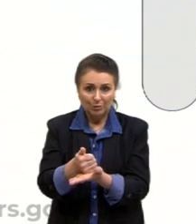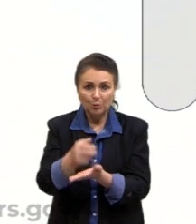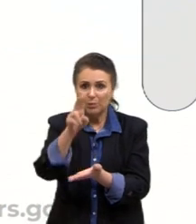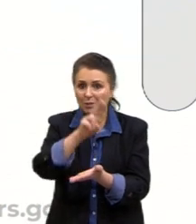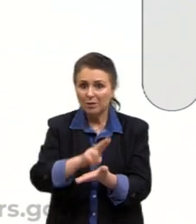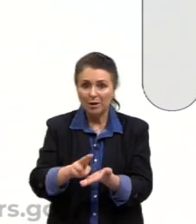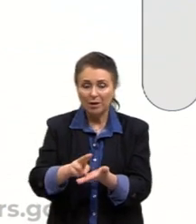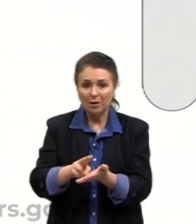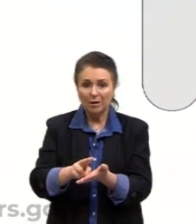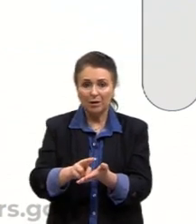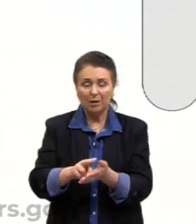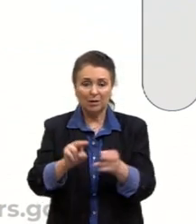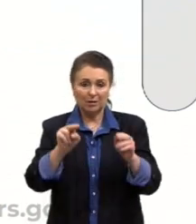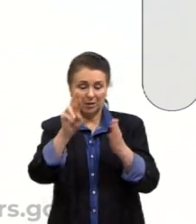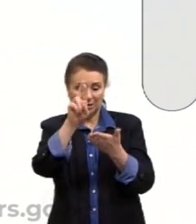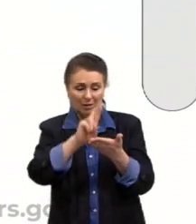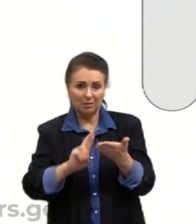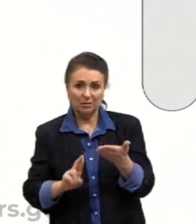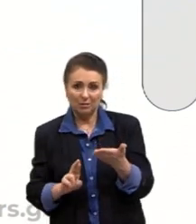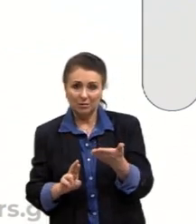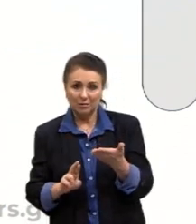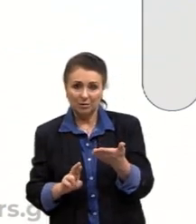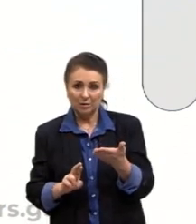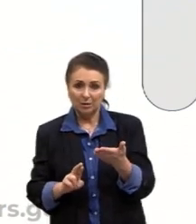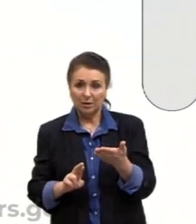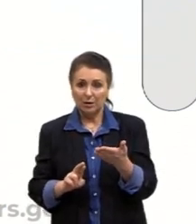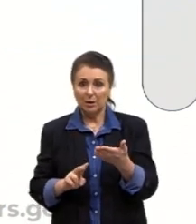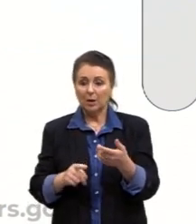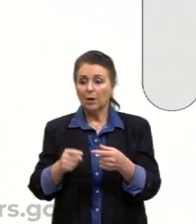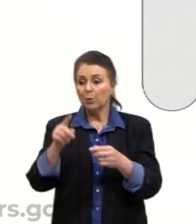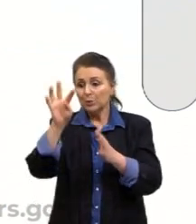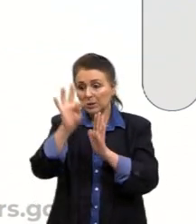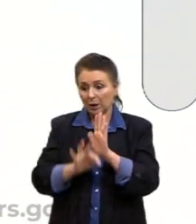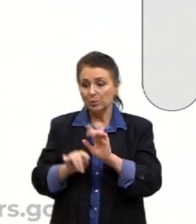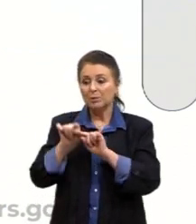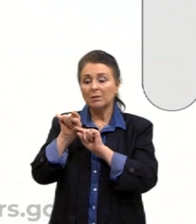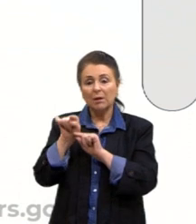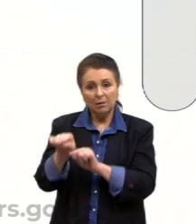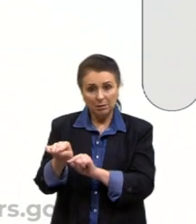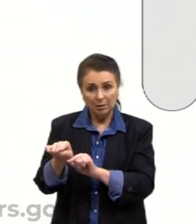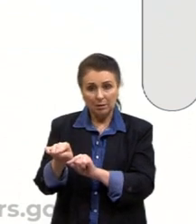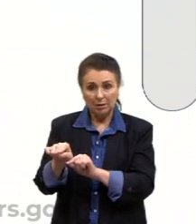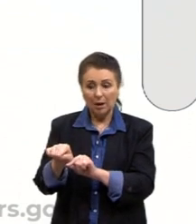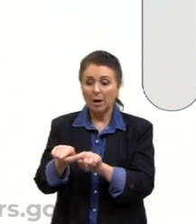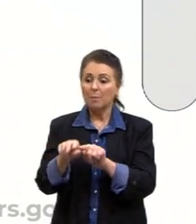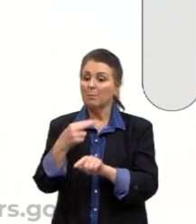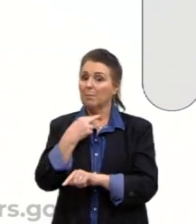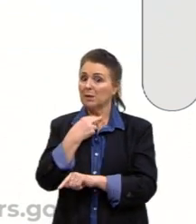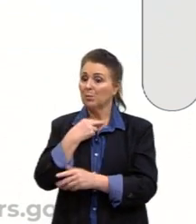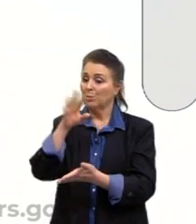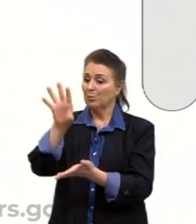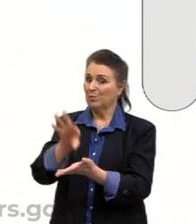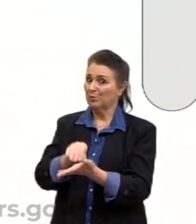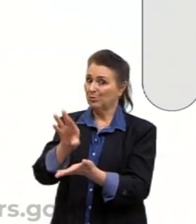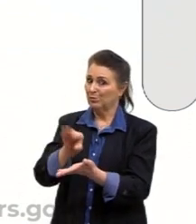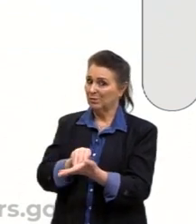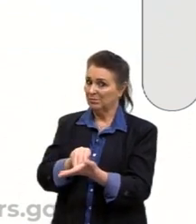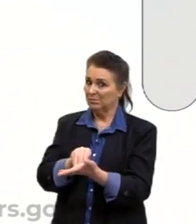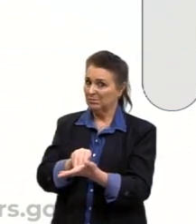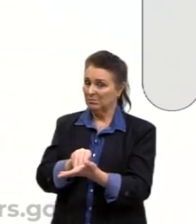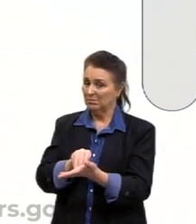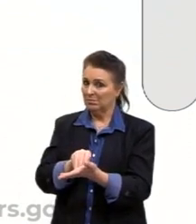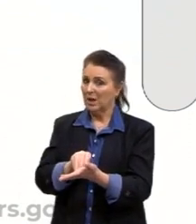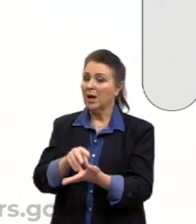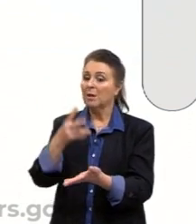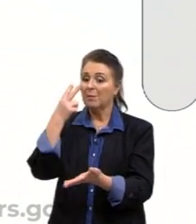redação, tá? Então, não é porque eles estão ali que eles devem servir para vocês, entre aspas, a encher linha